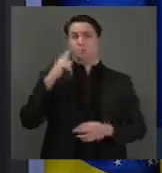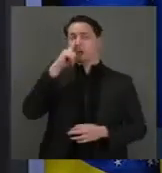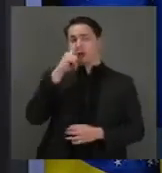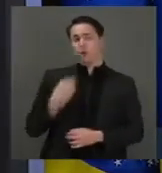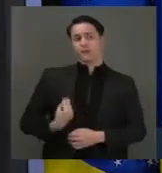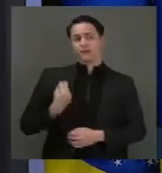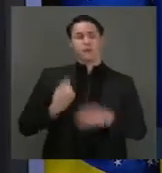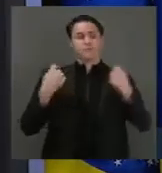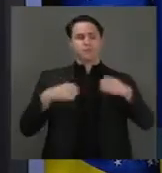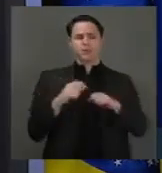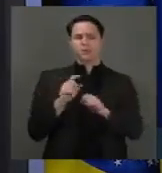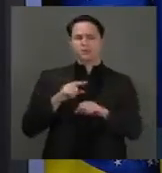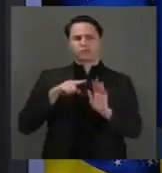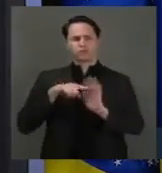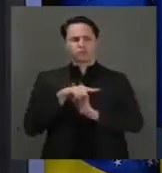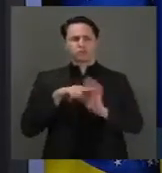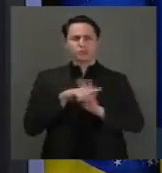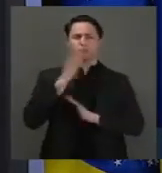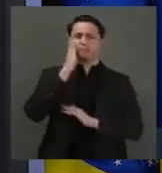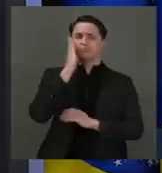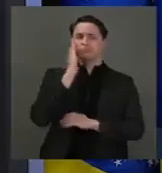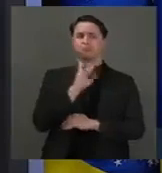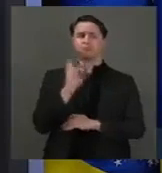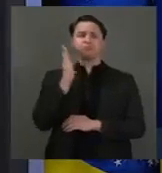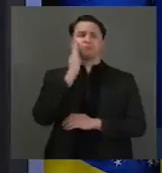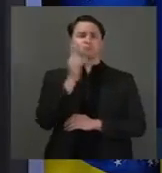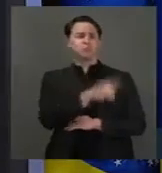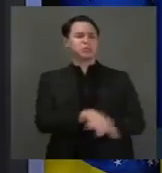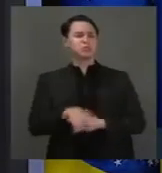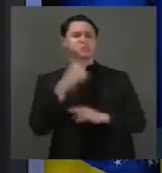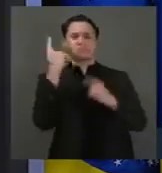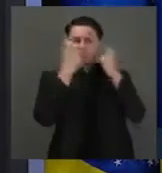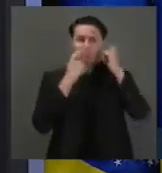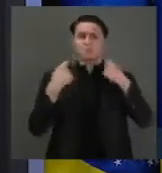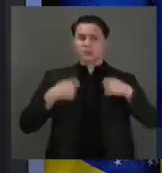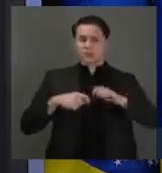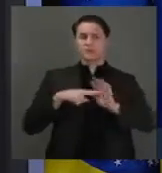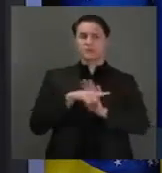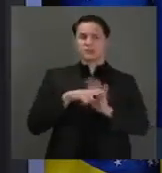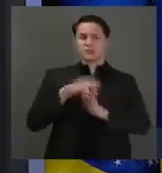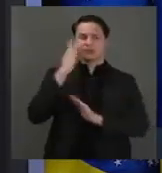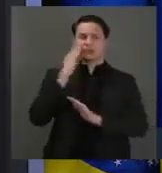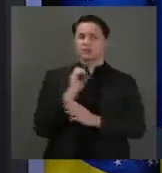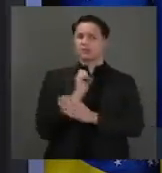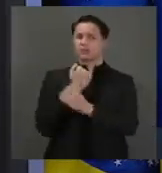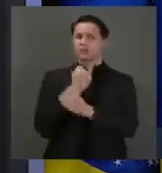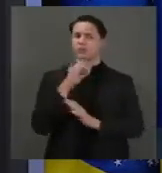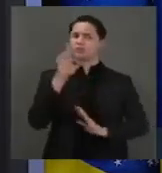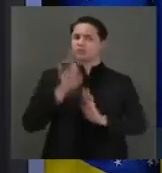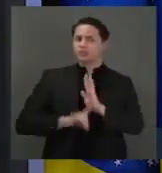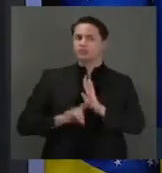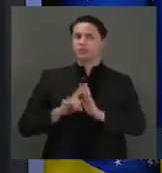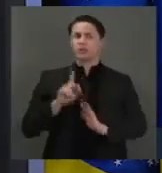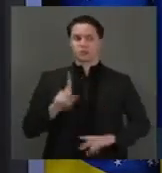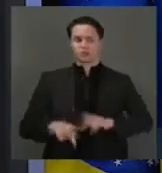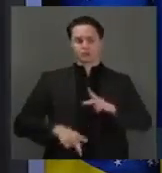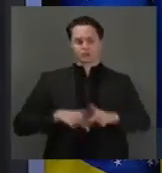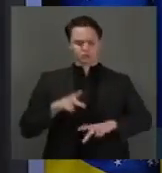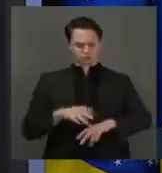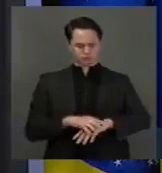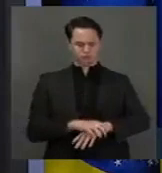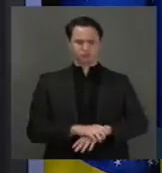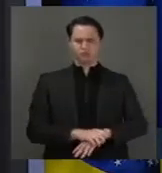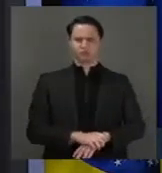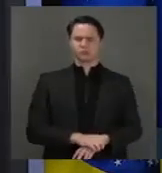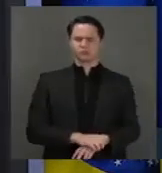investigar detalhadamente, doa quem doer, todos os fatos para assegurar os direitos da população.